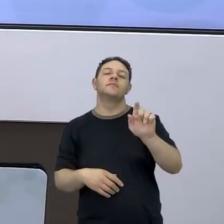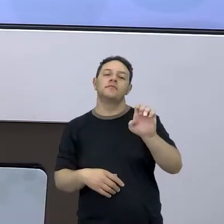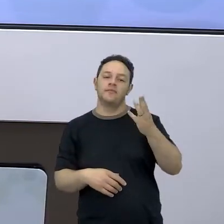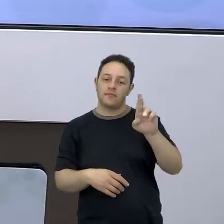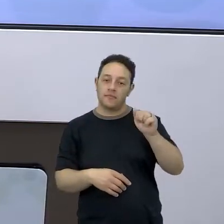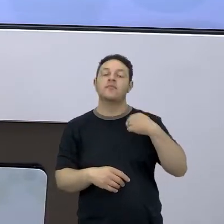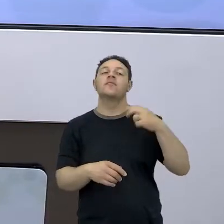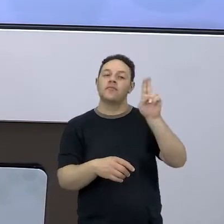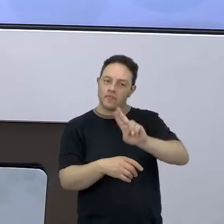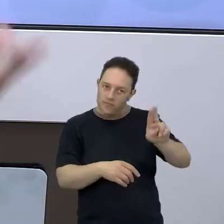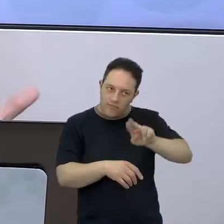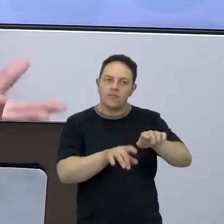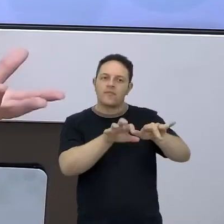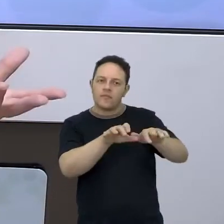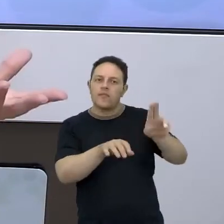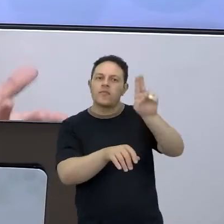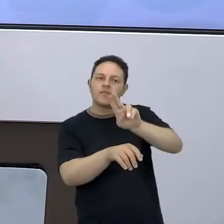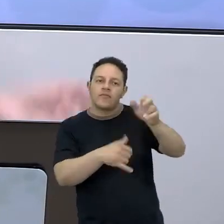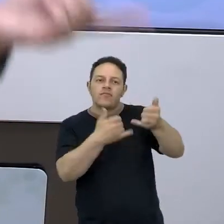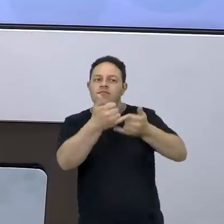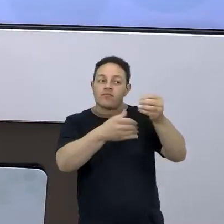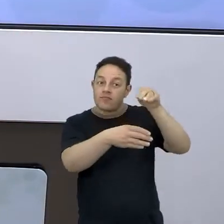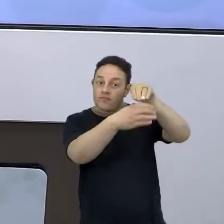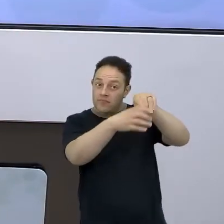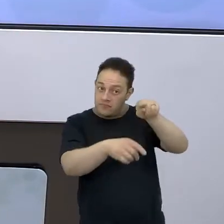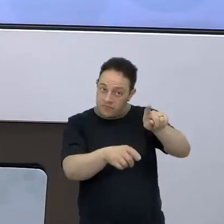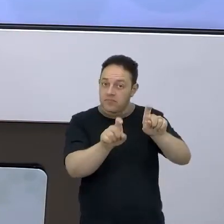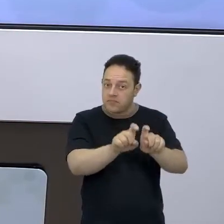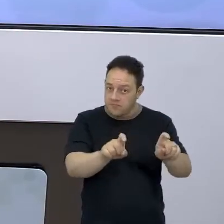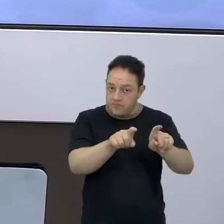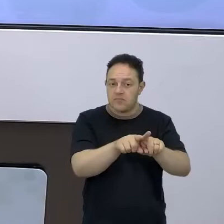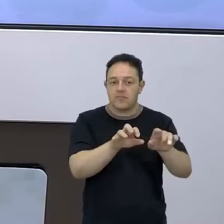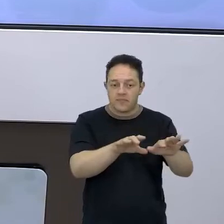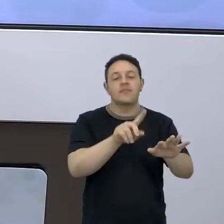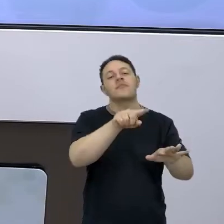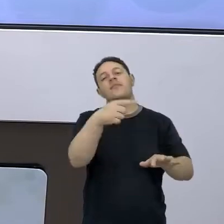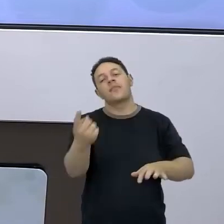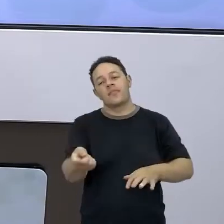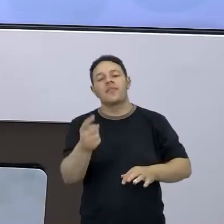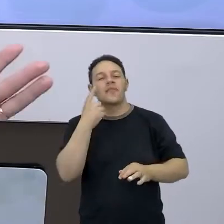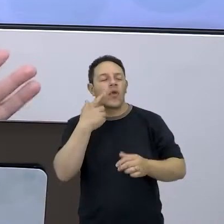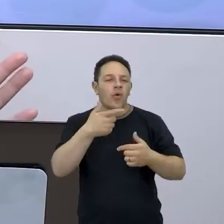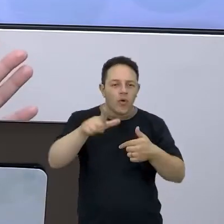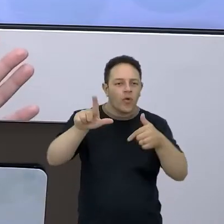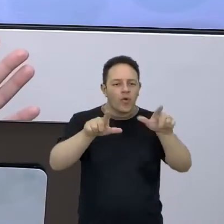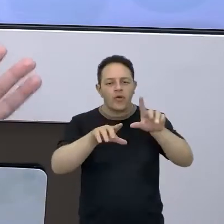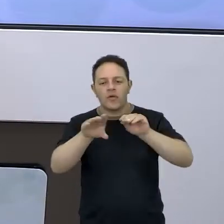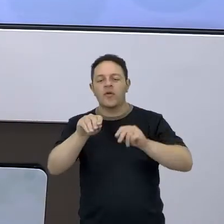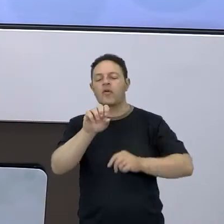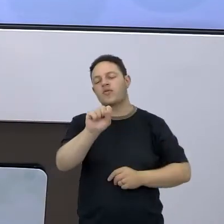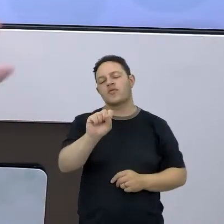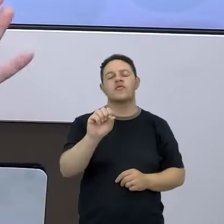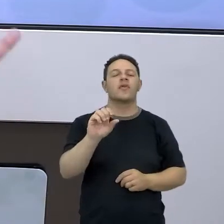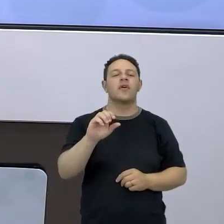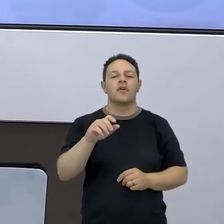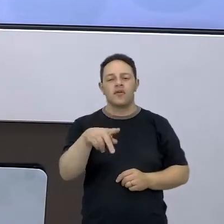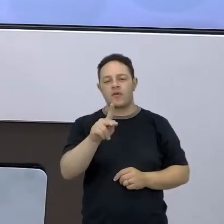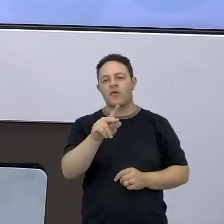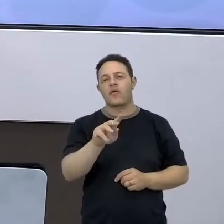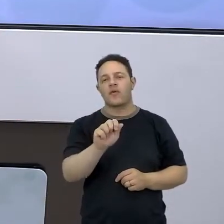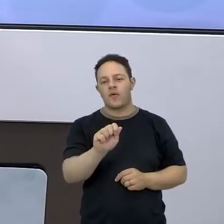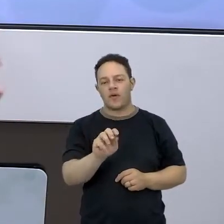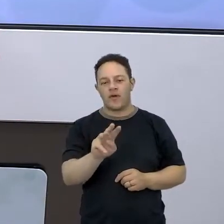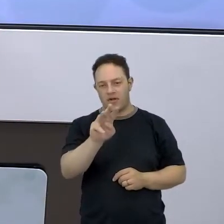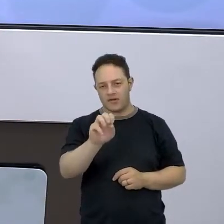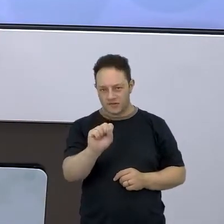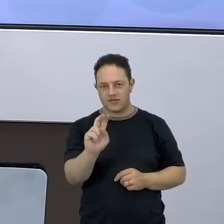fui pro GeoGebra, explorei um jogo dentro do GeoGebra, legal. E aí eu fui pro Scratch para explorar algumas coisas dentro do Scratch. Então eu estou explorando lá